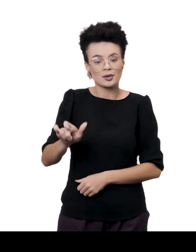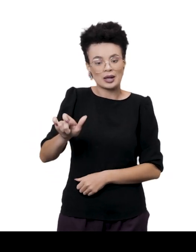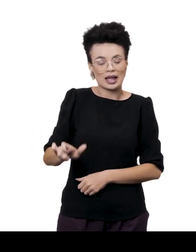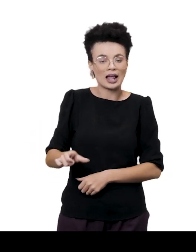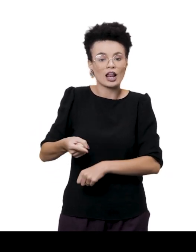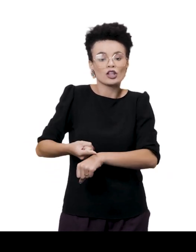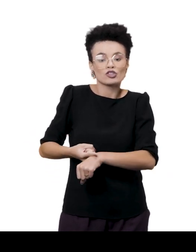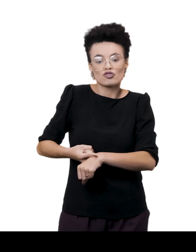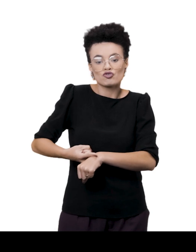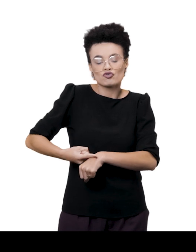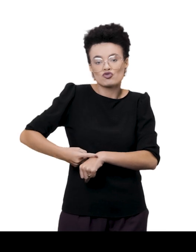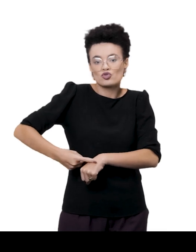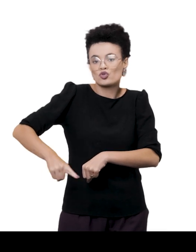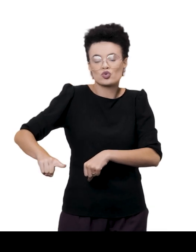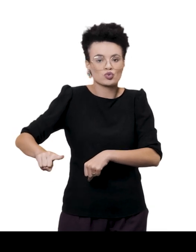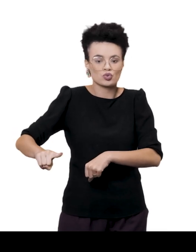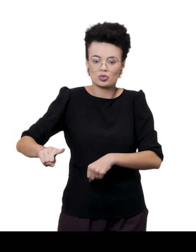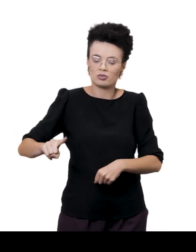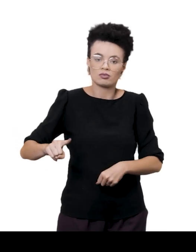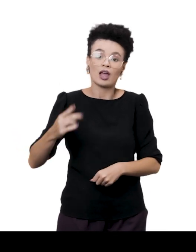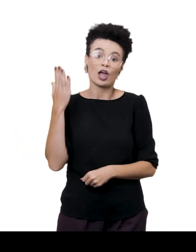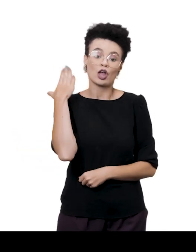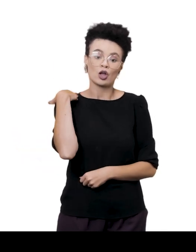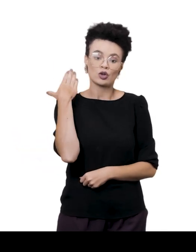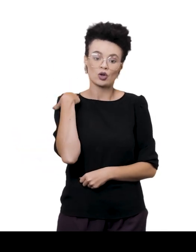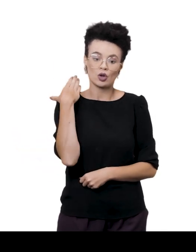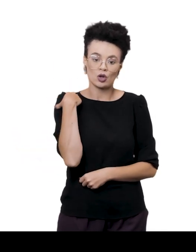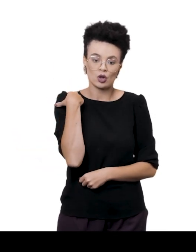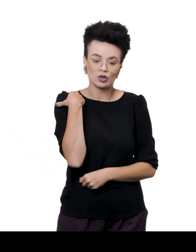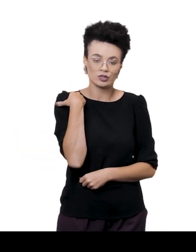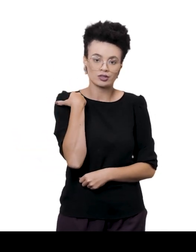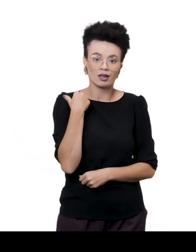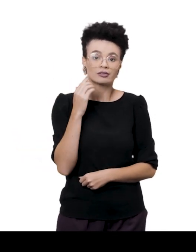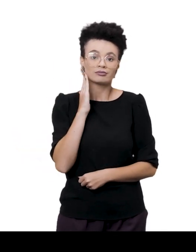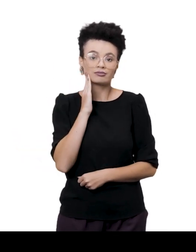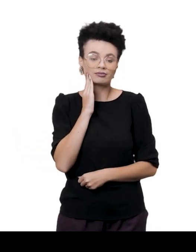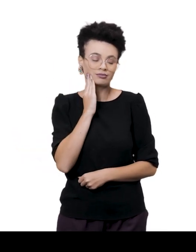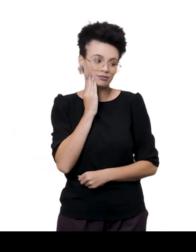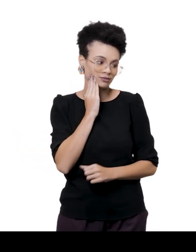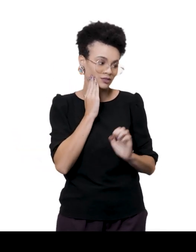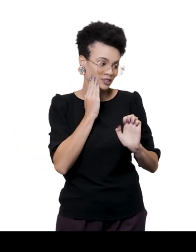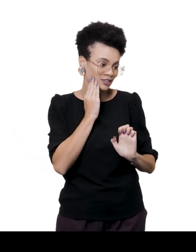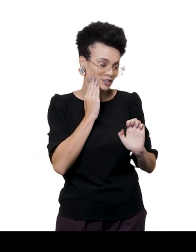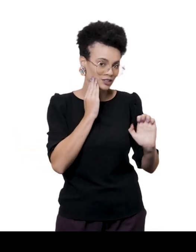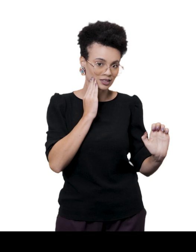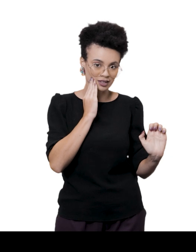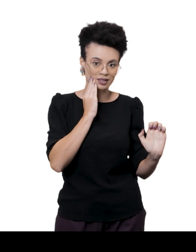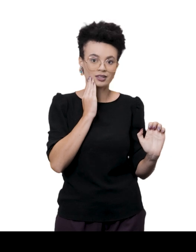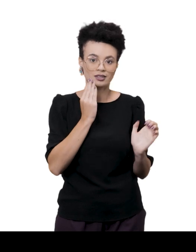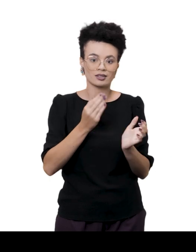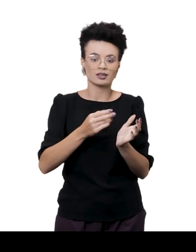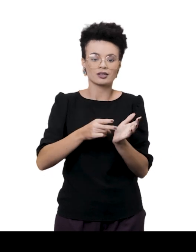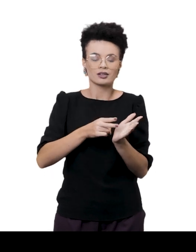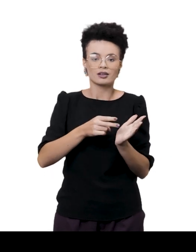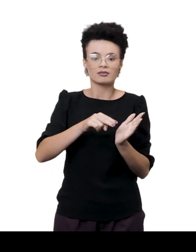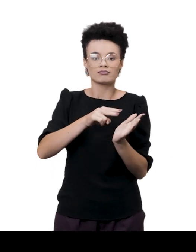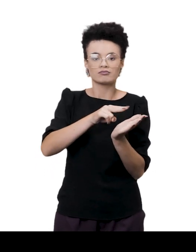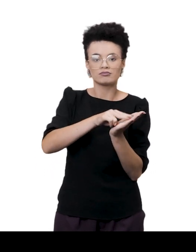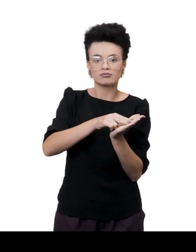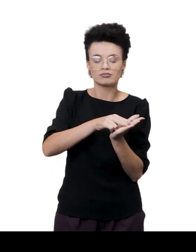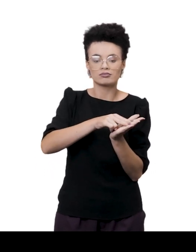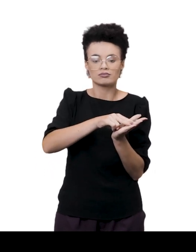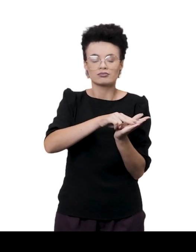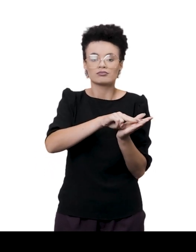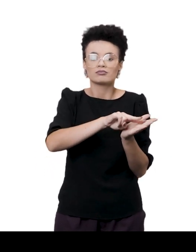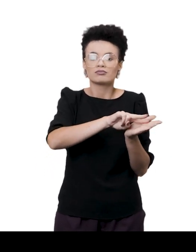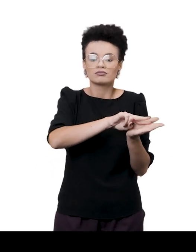No canto inferior direito, o corpo nu da artista se encontra reclinado de costas, com a cabeça levemente girada